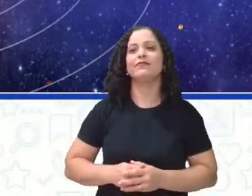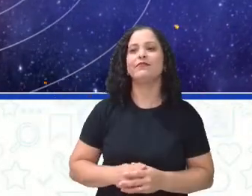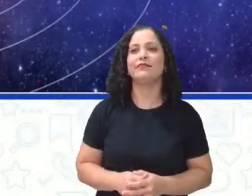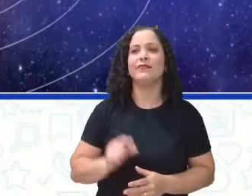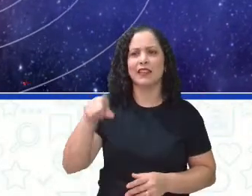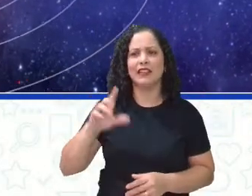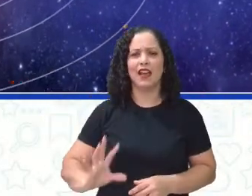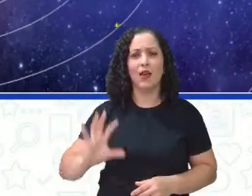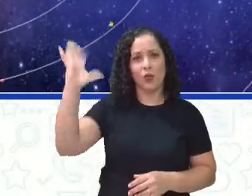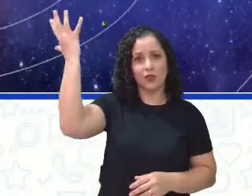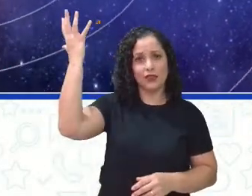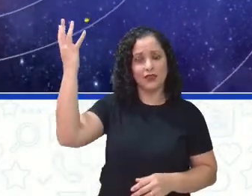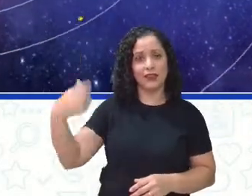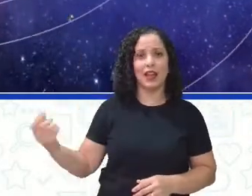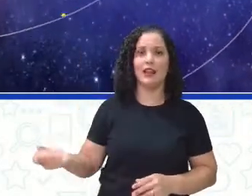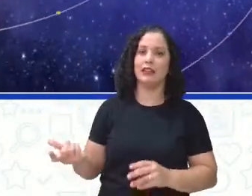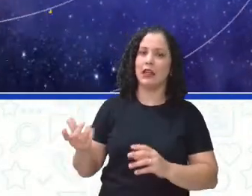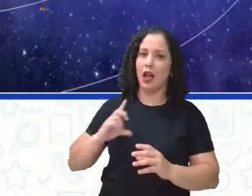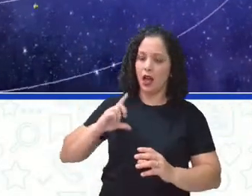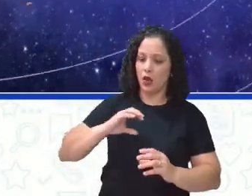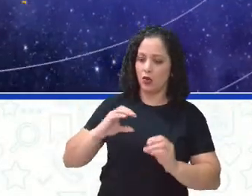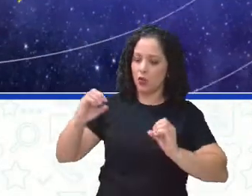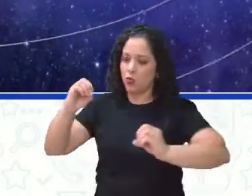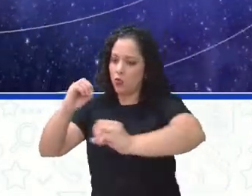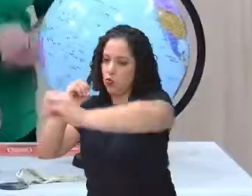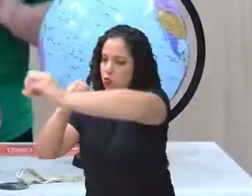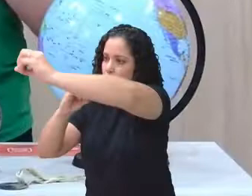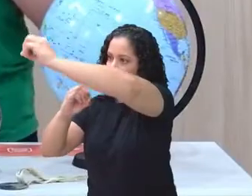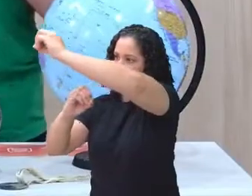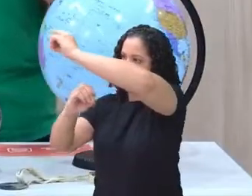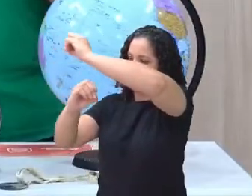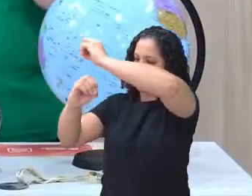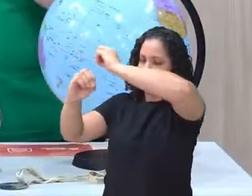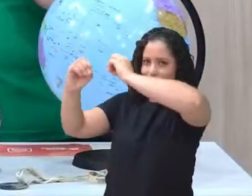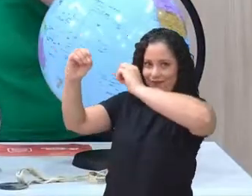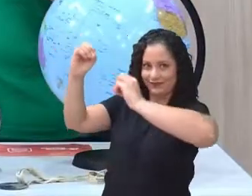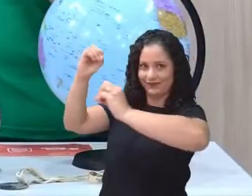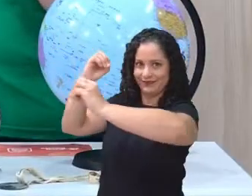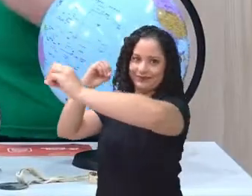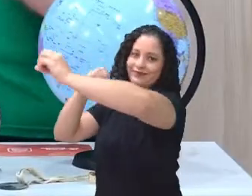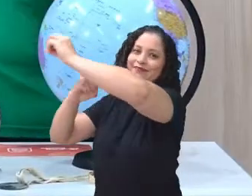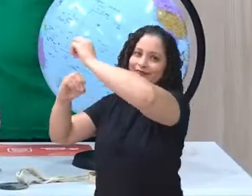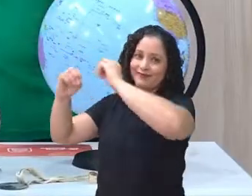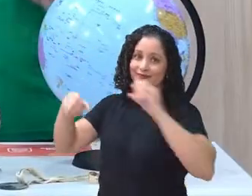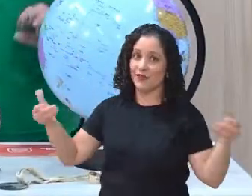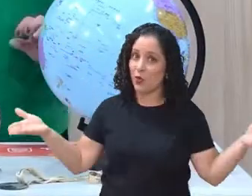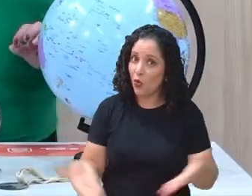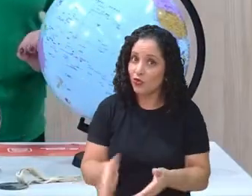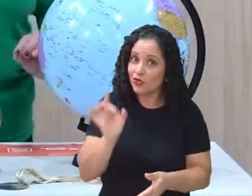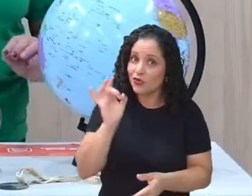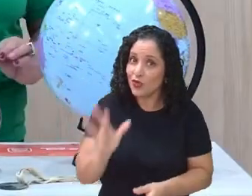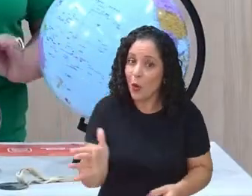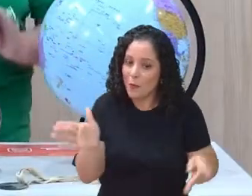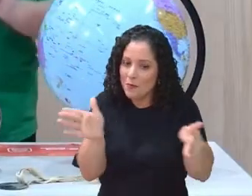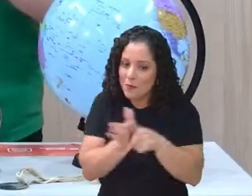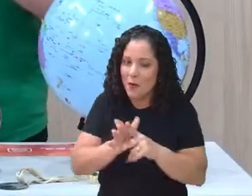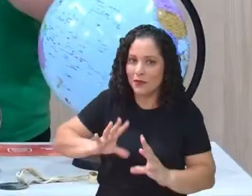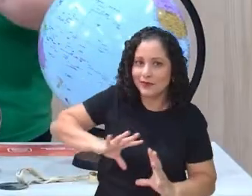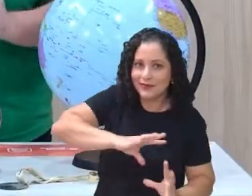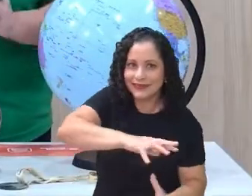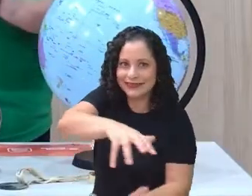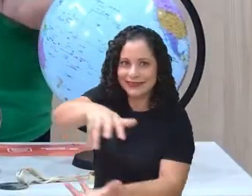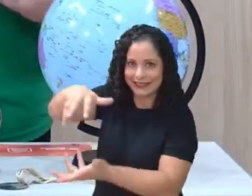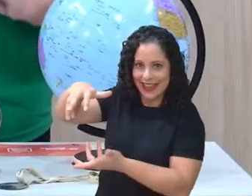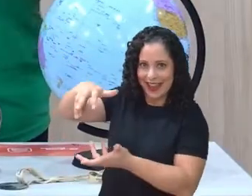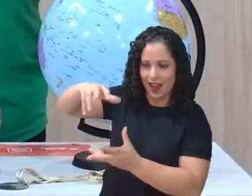uma volta em torno do Sol. Para hoje, nós vamos estudar apenas o movimento de rotação. Esse